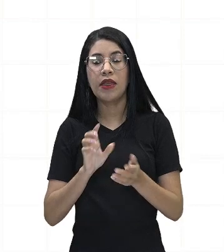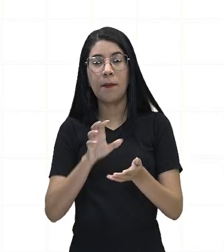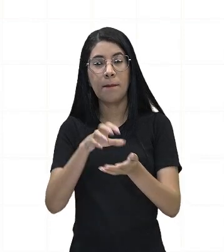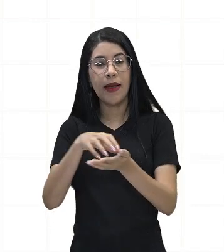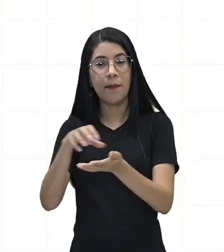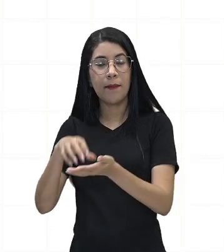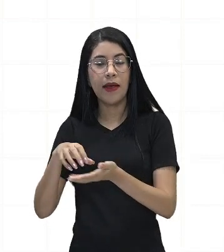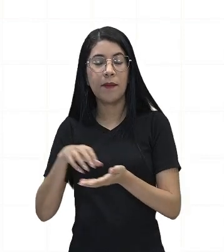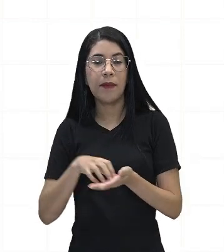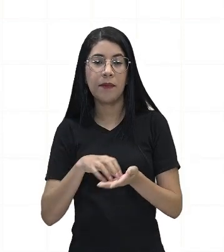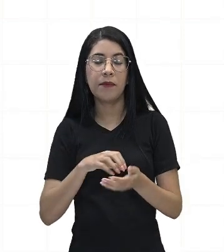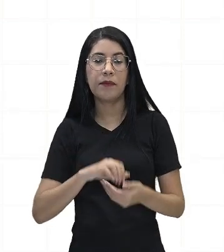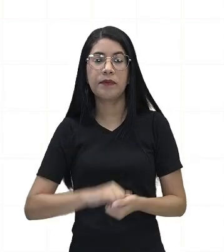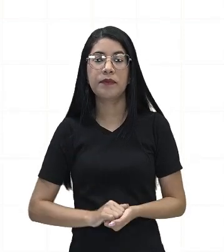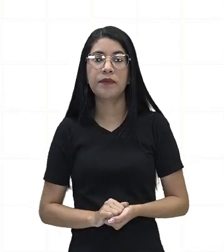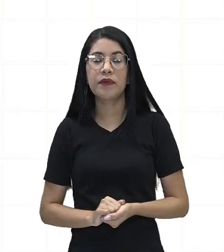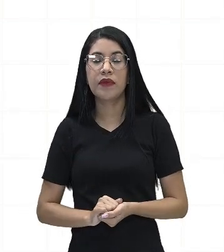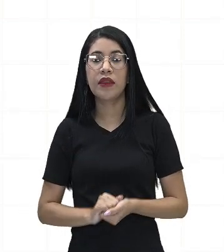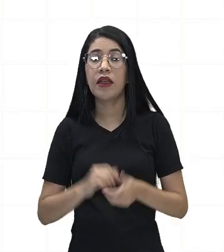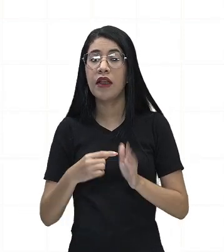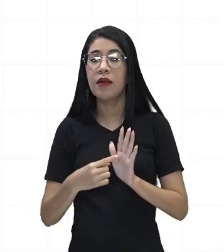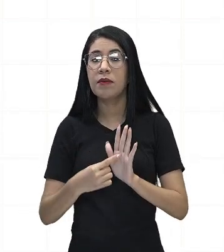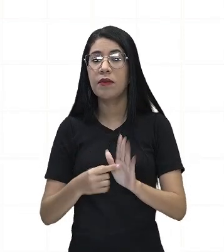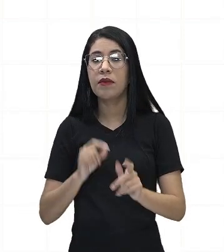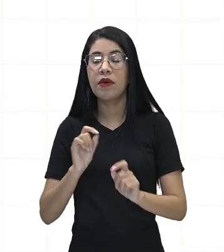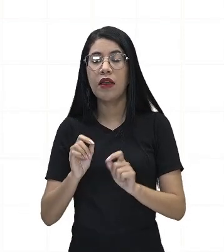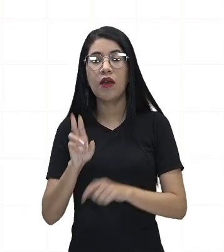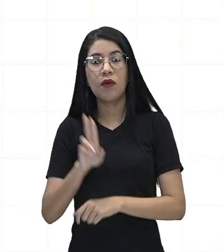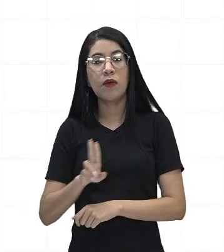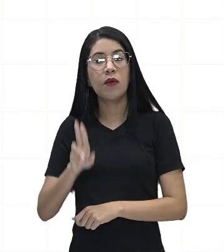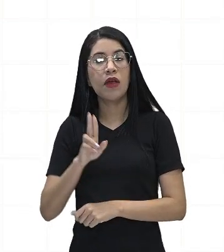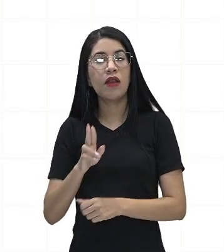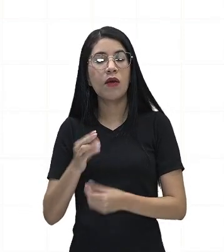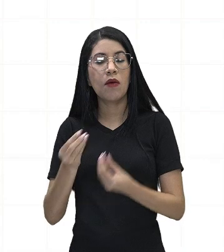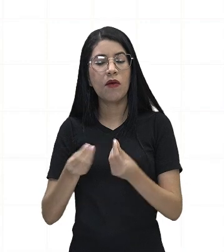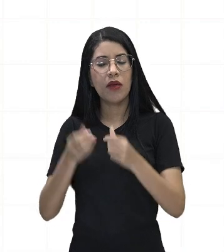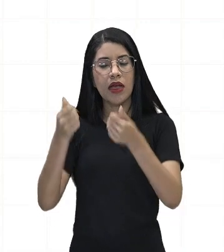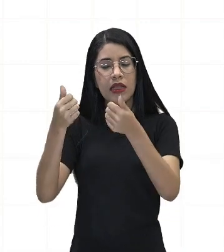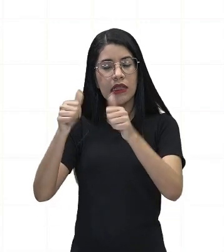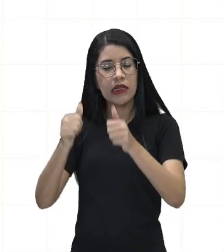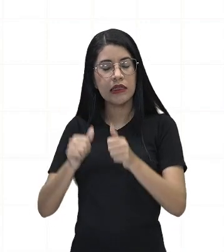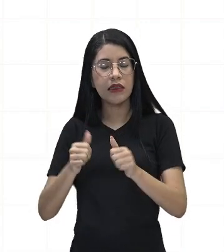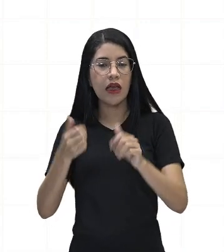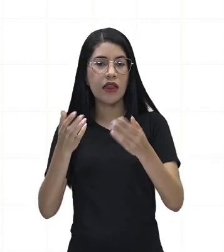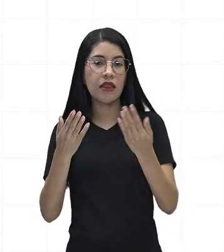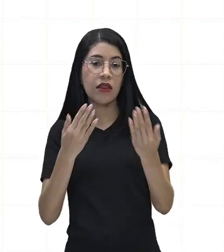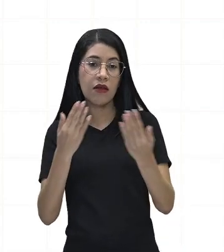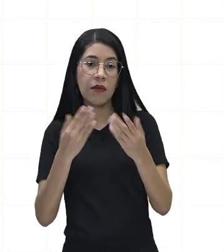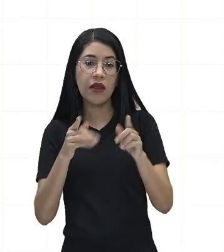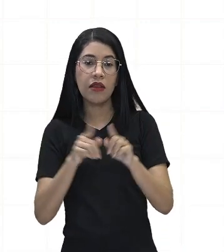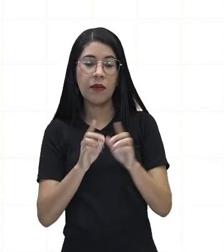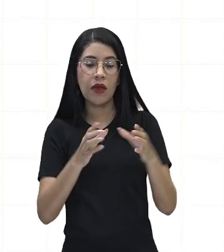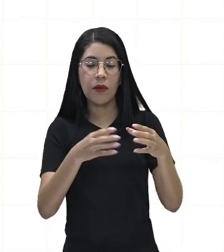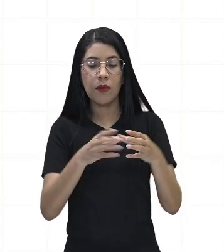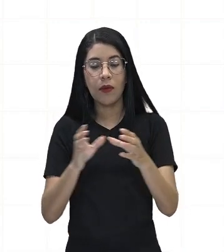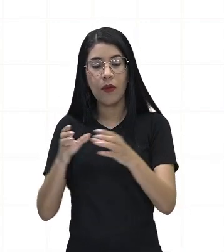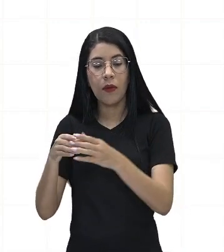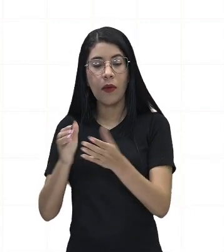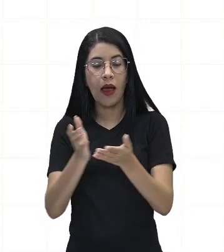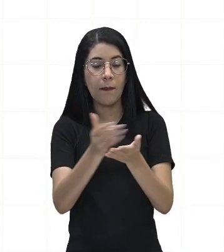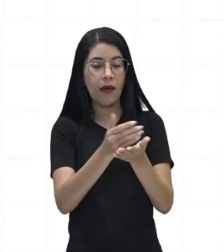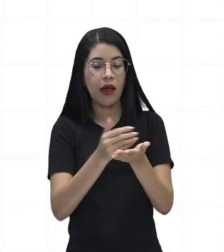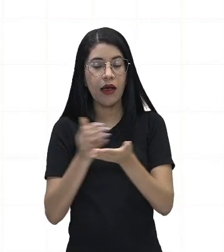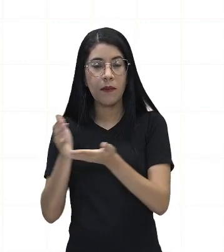de pizza. Então, ele é indicado para analisar e comparar categorias de dados em relação